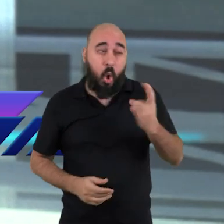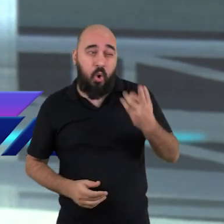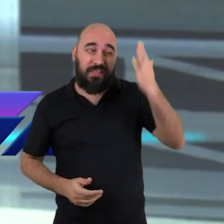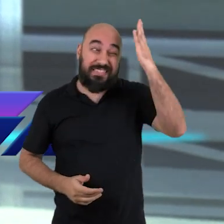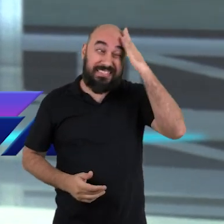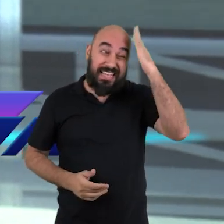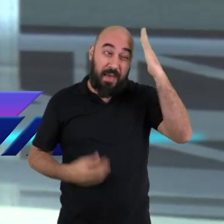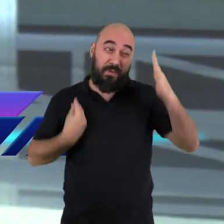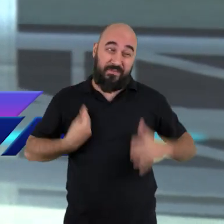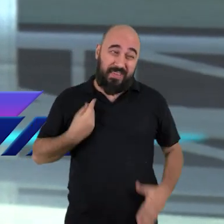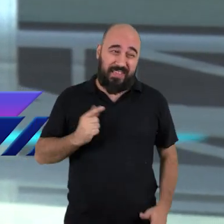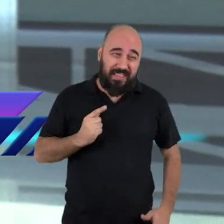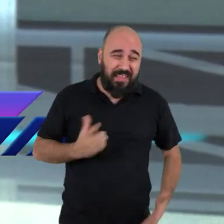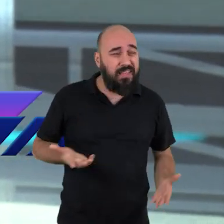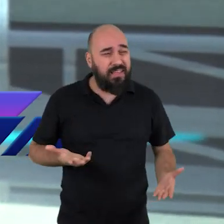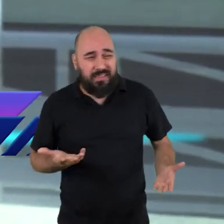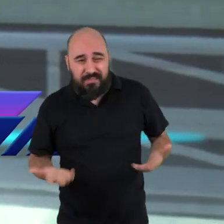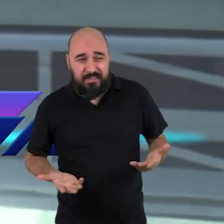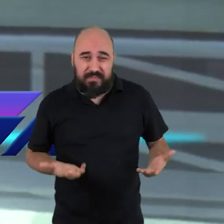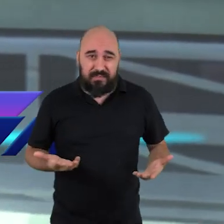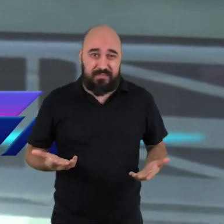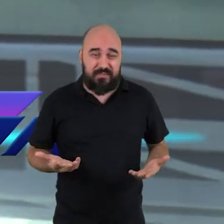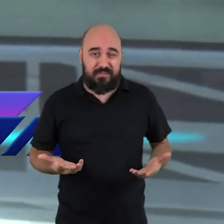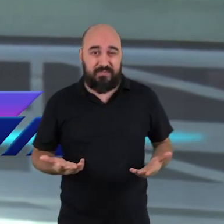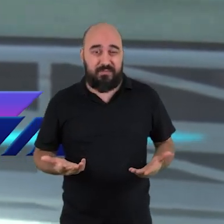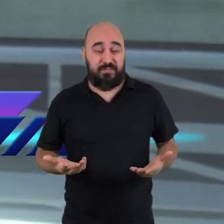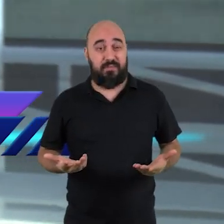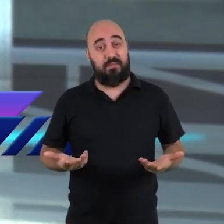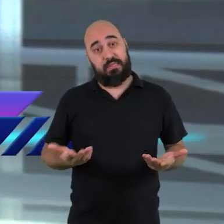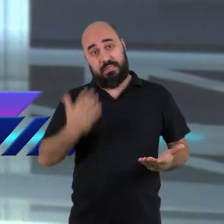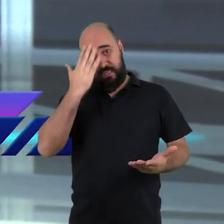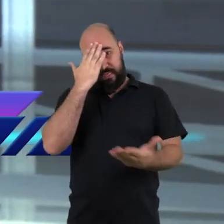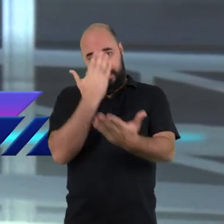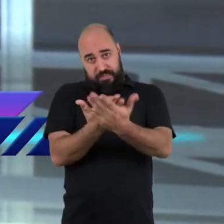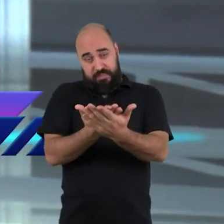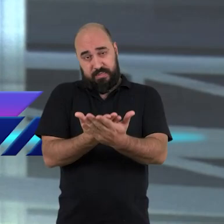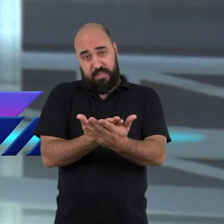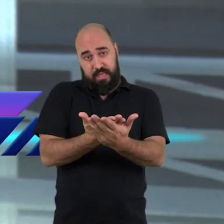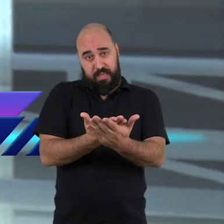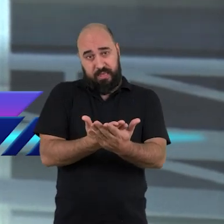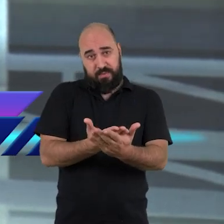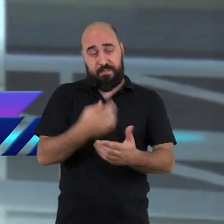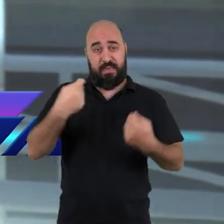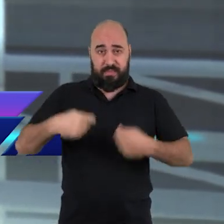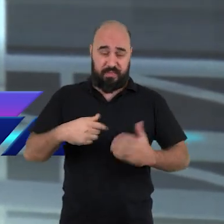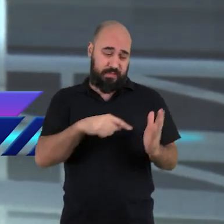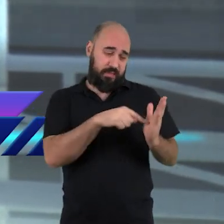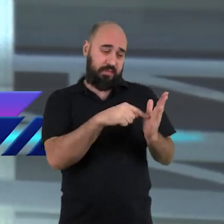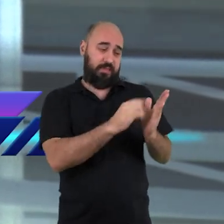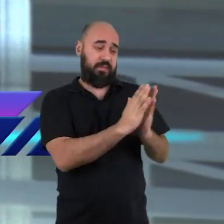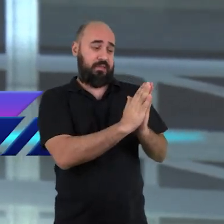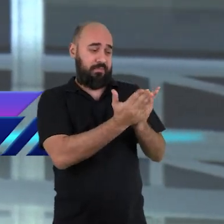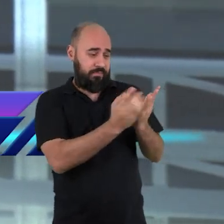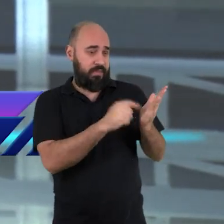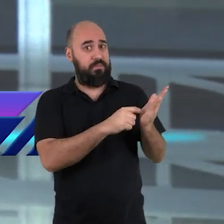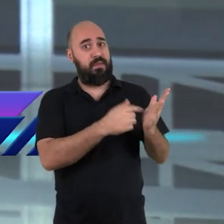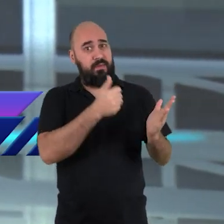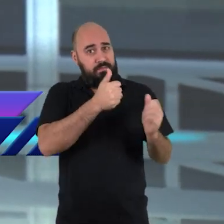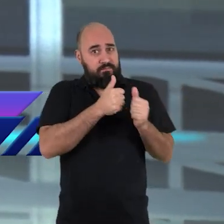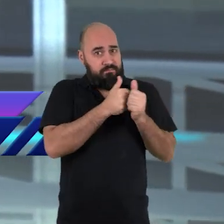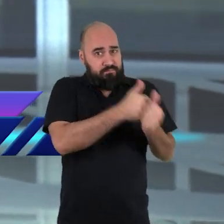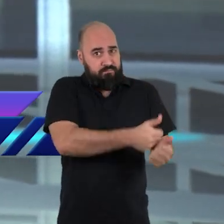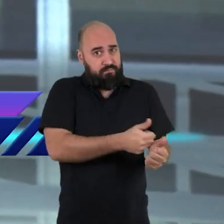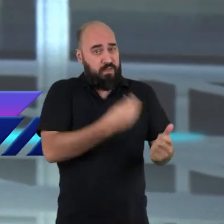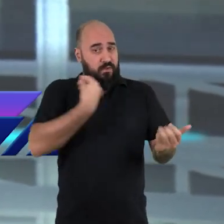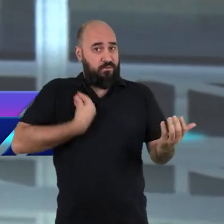das demonstrações da crença é viver de acordo com aquilo que Deus te pede. Se você não